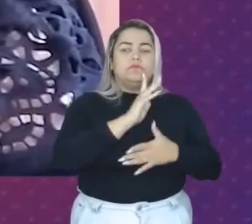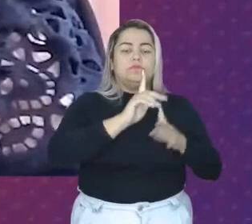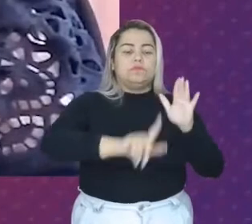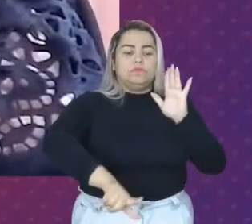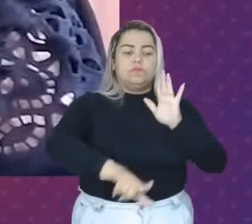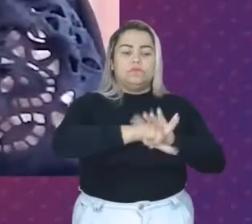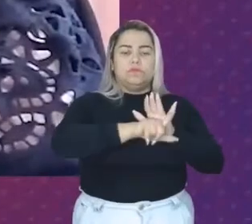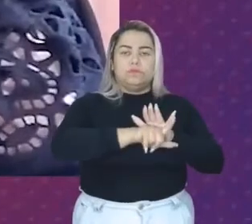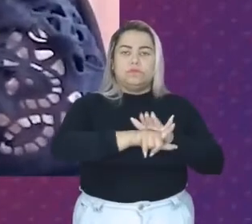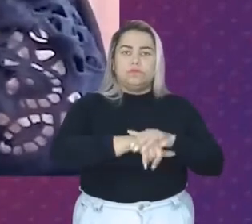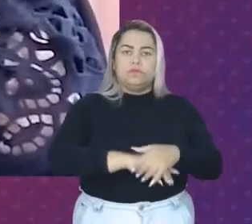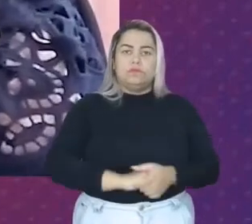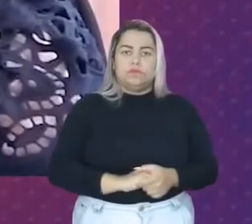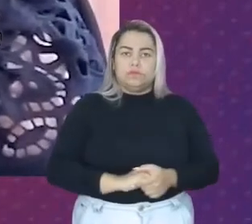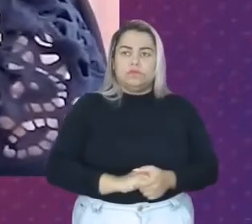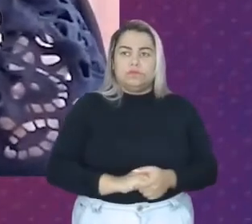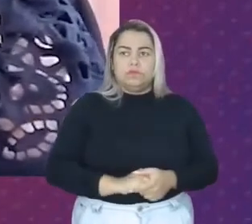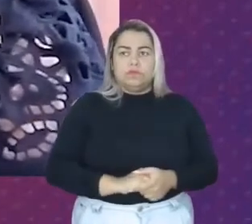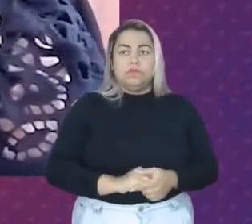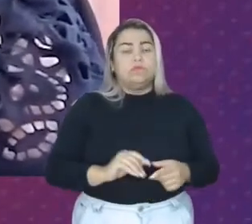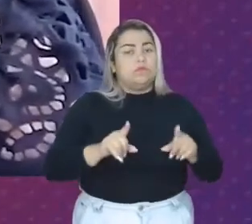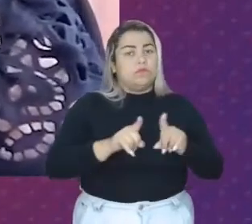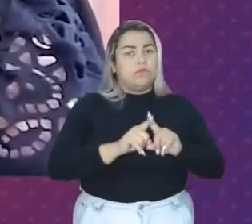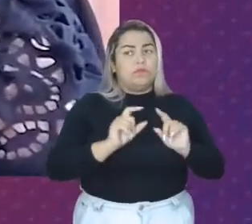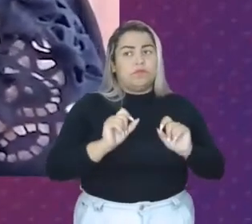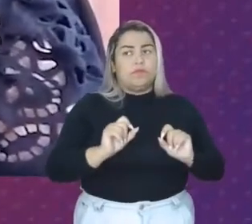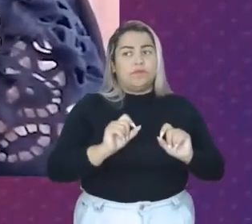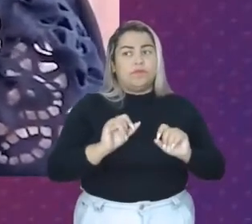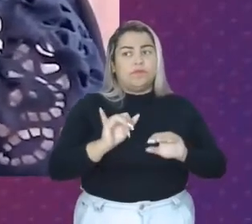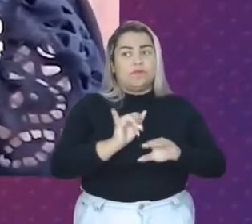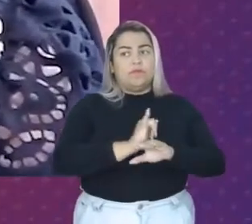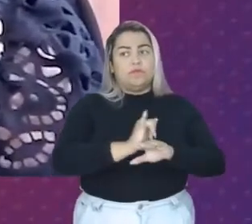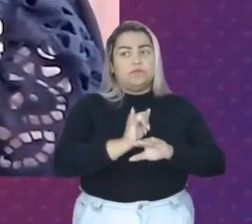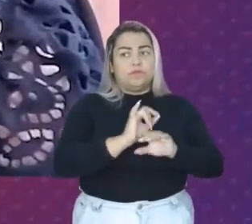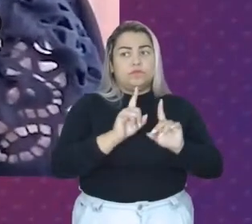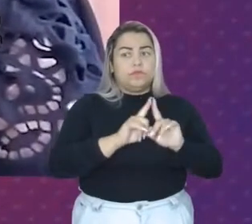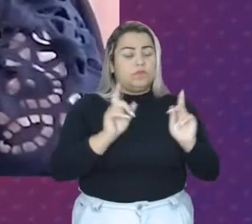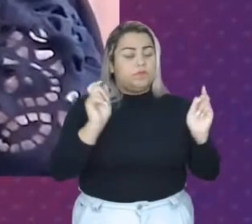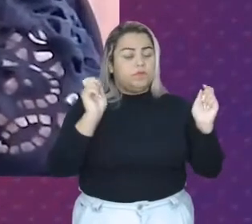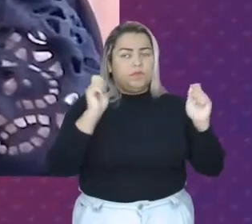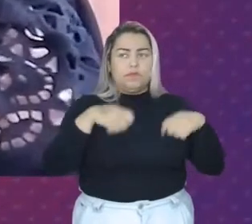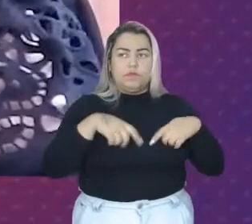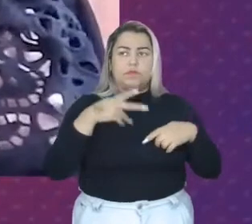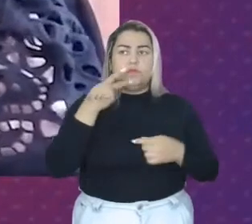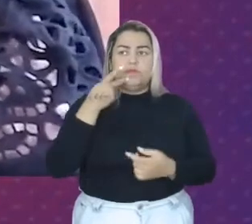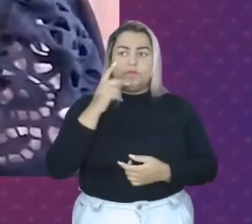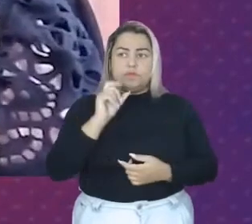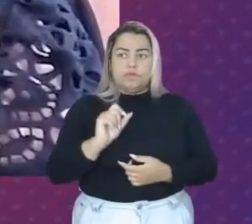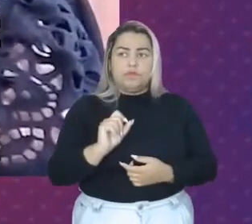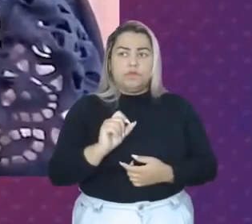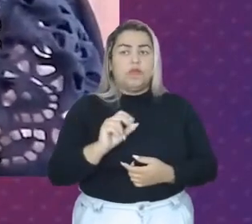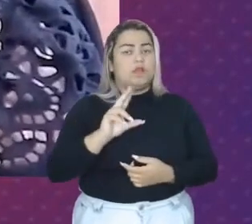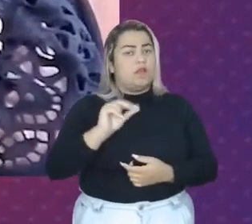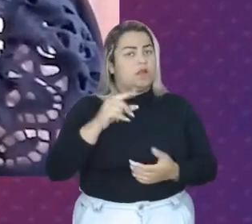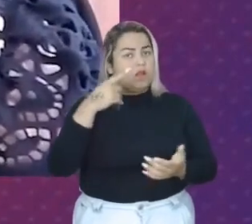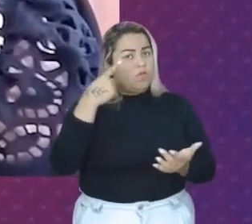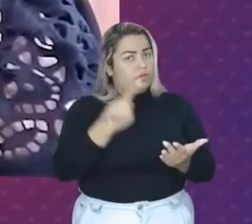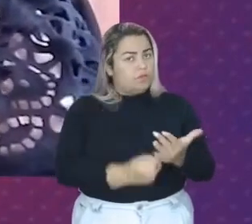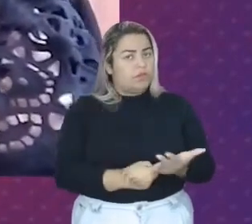E ela viesse a assegurar também as penalidades necessárias para o não cumprimento da